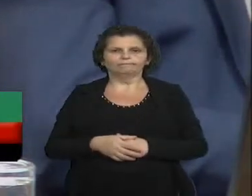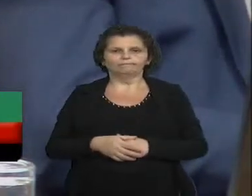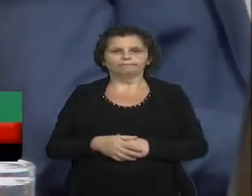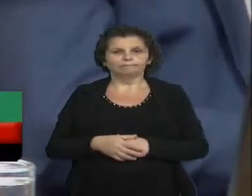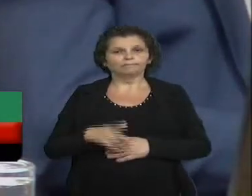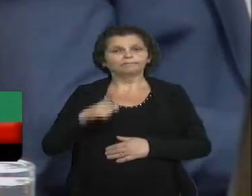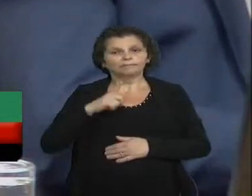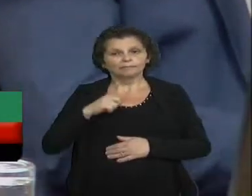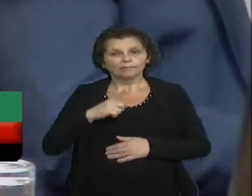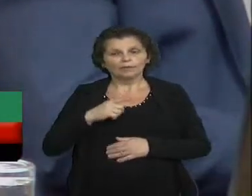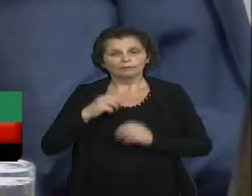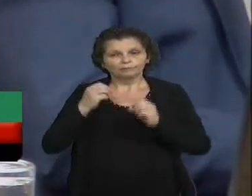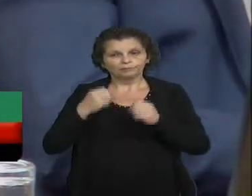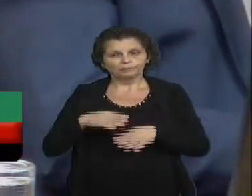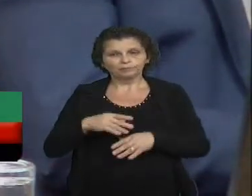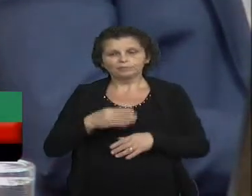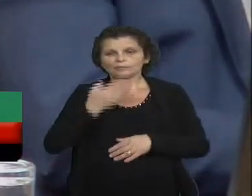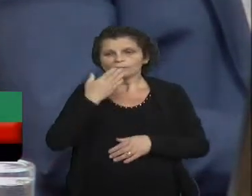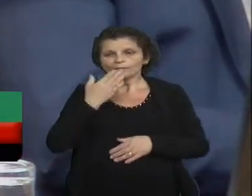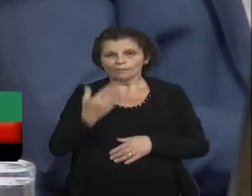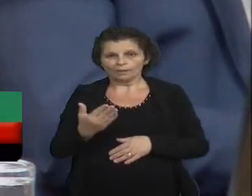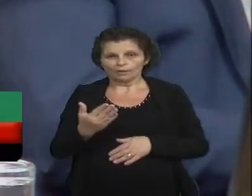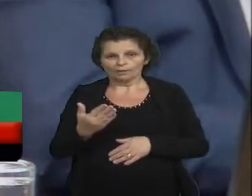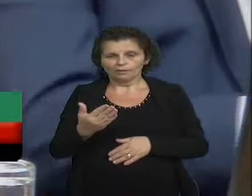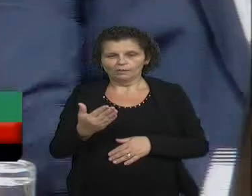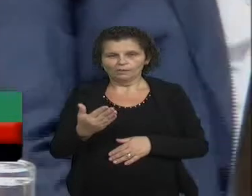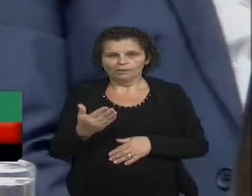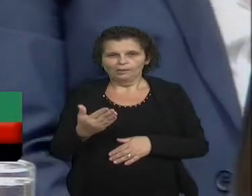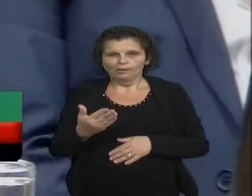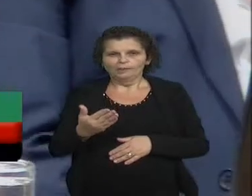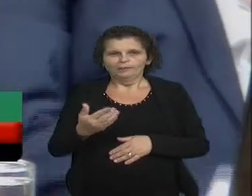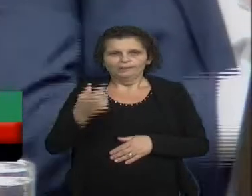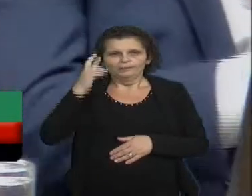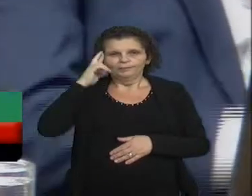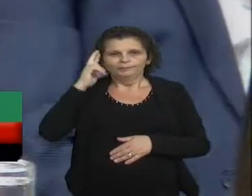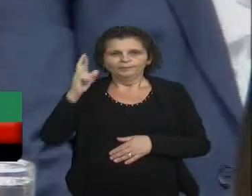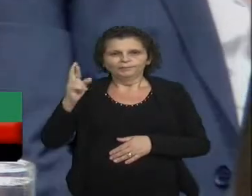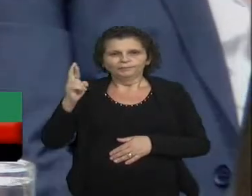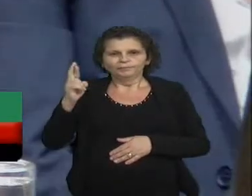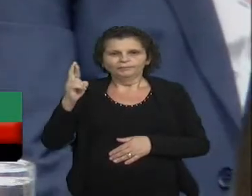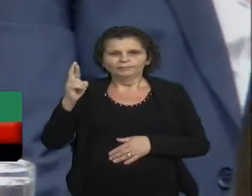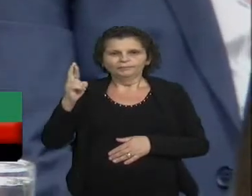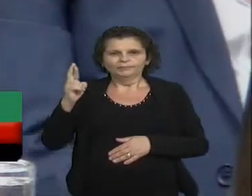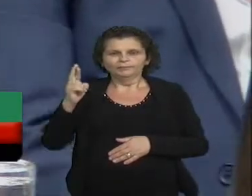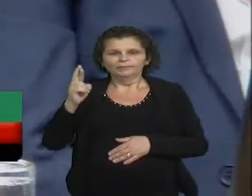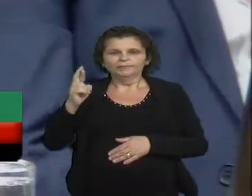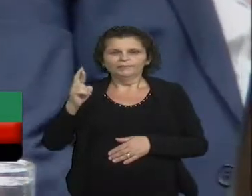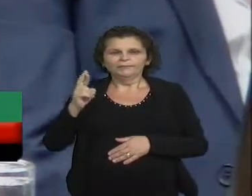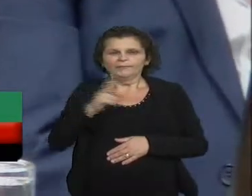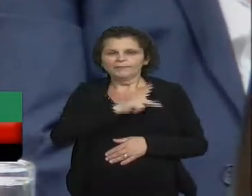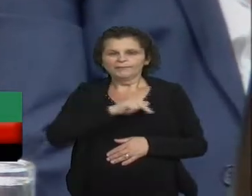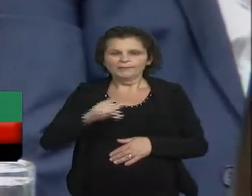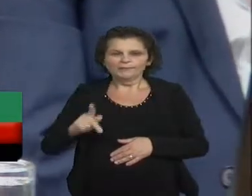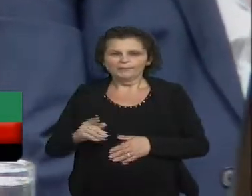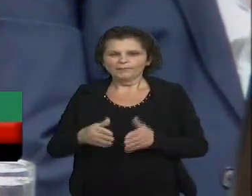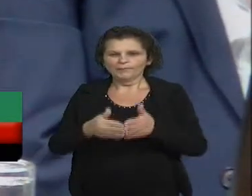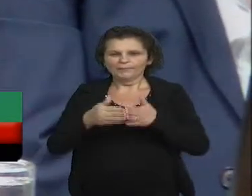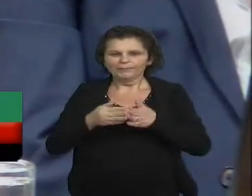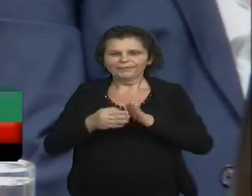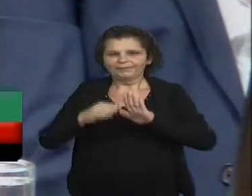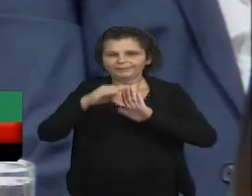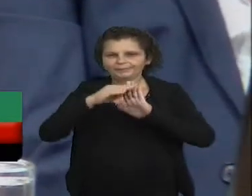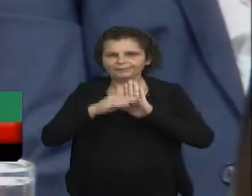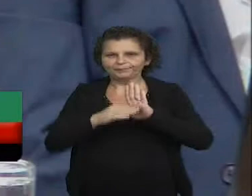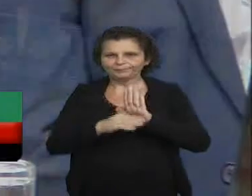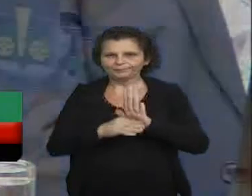Havendo o número regimental, solicito a senhora... Senhor presidente, questão de ordem.